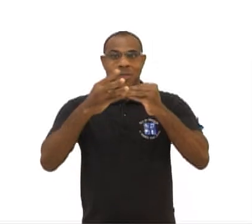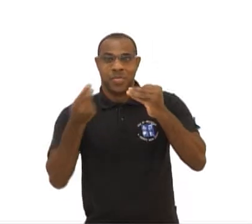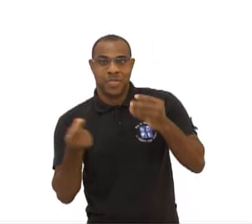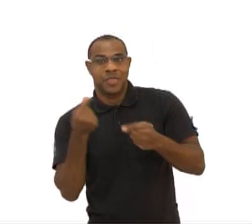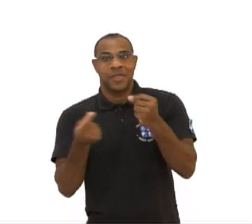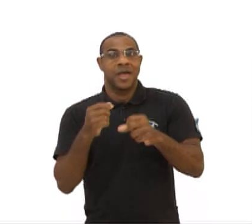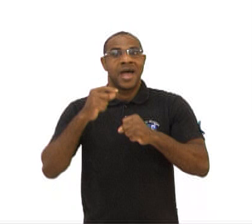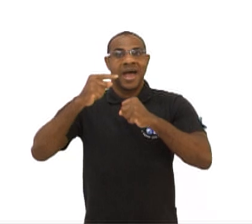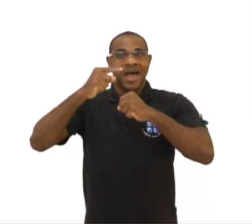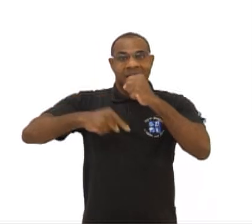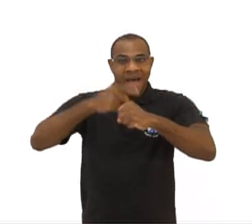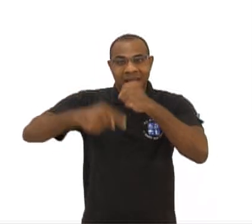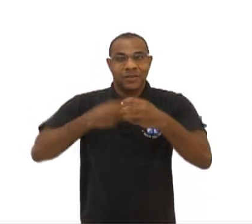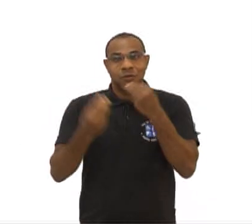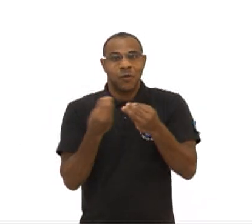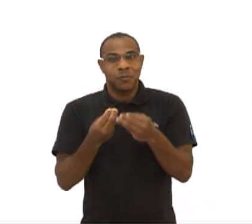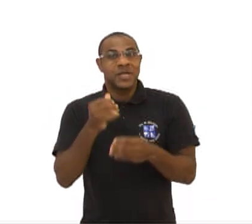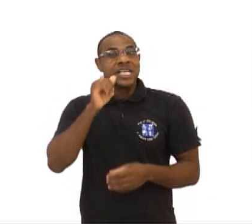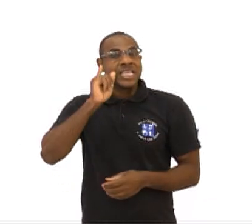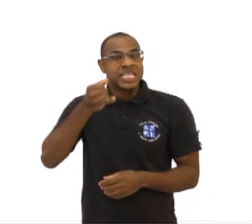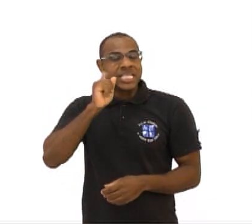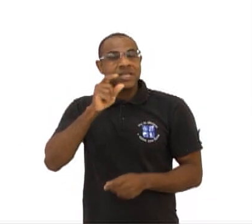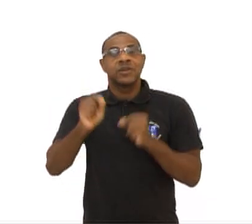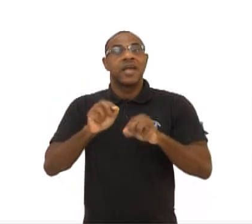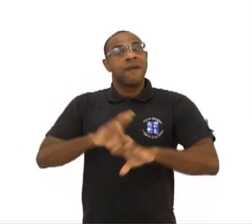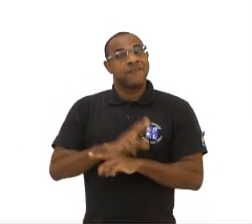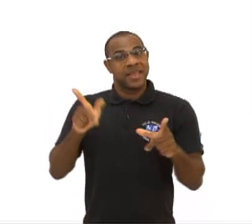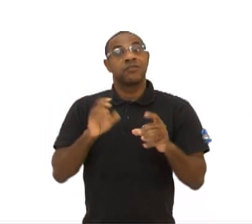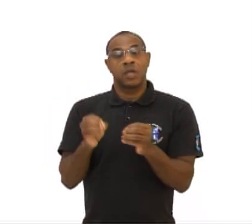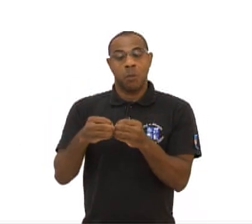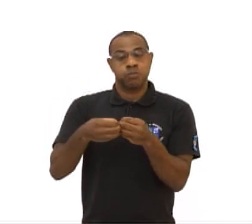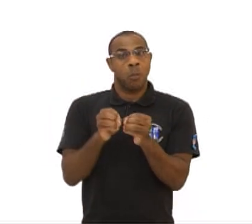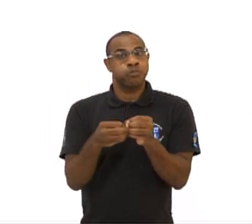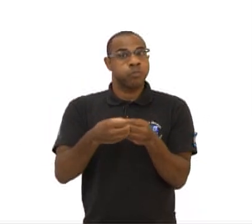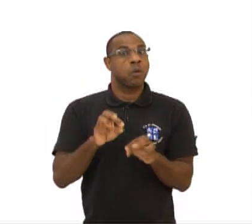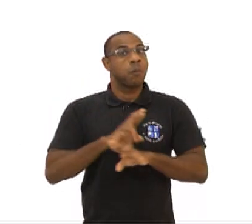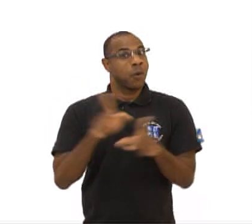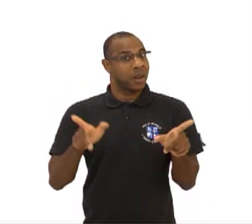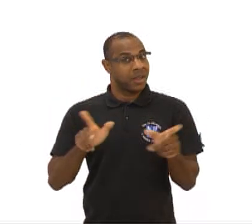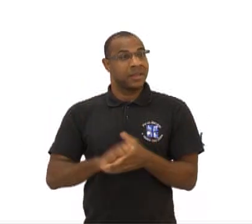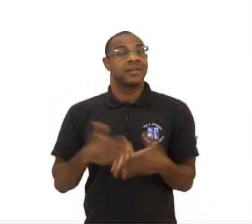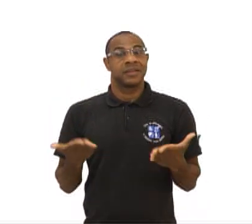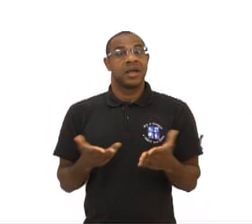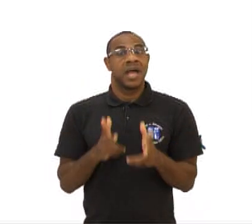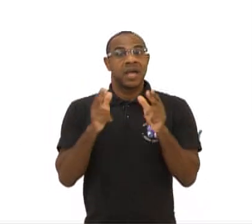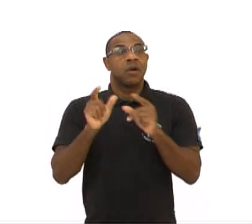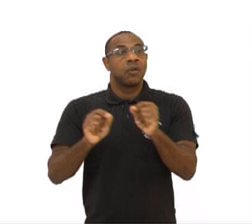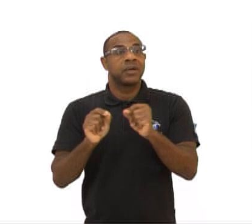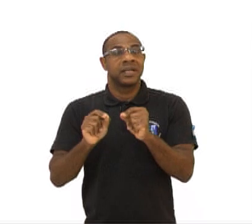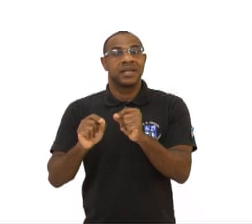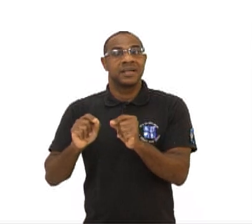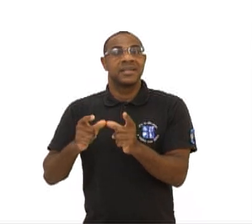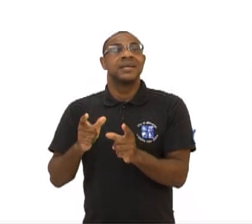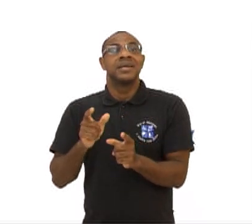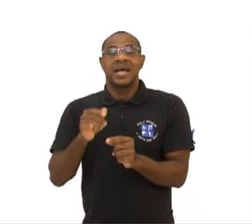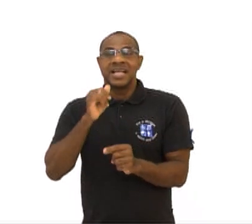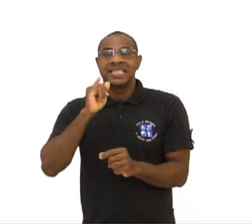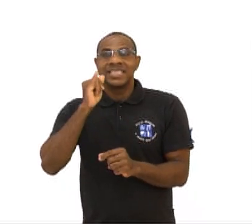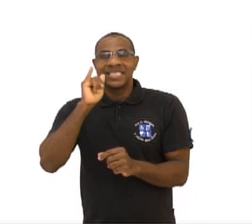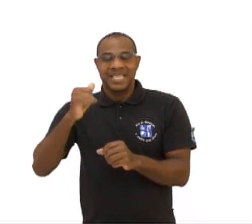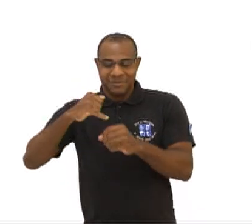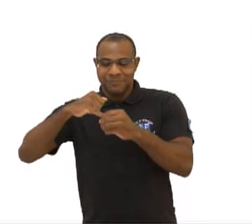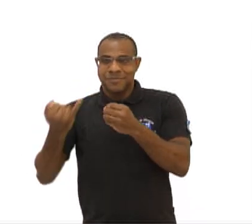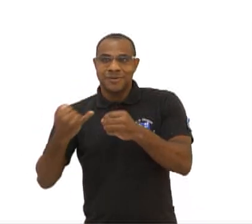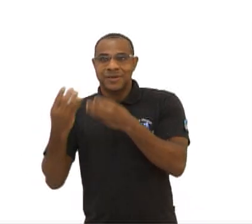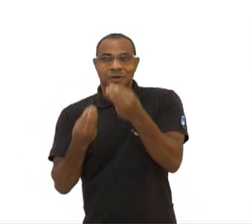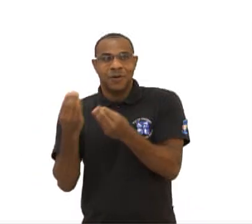os átomos em um íon composto, que é diferente de molécula, tá, gente? Estamos falando de íon. É igual à própria carga elétrica do íon. Então, olha essa